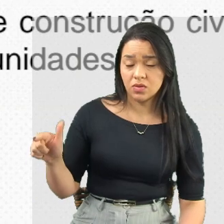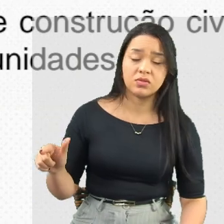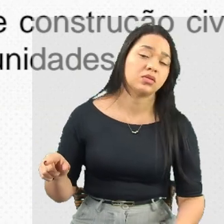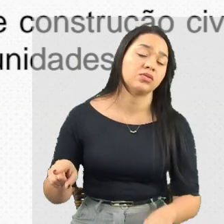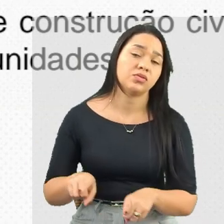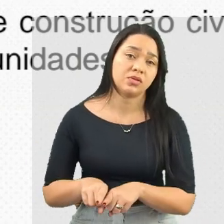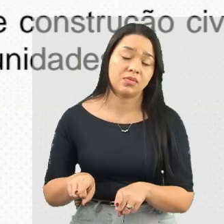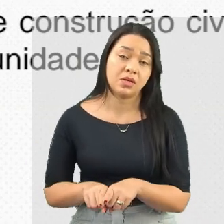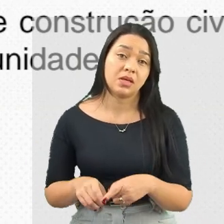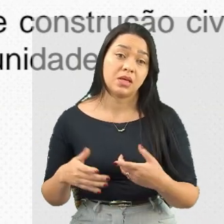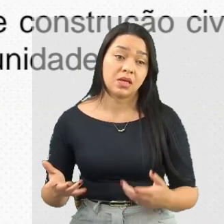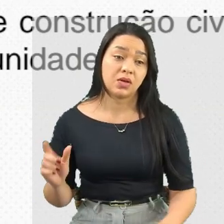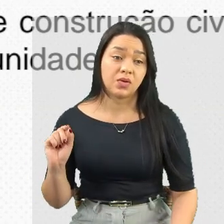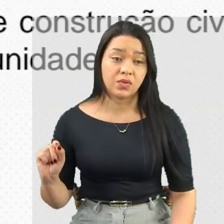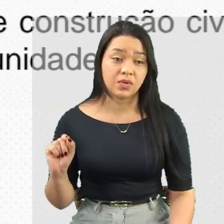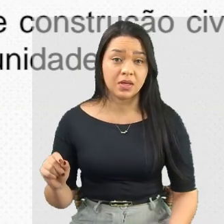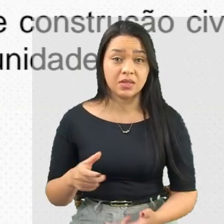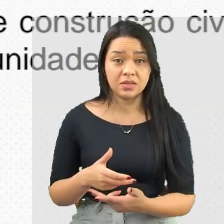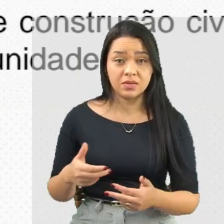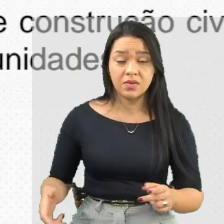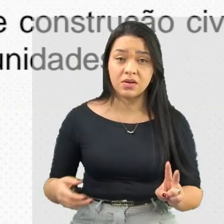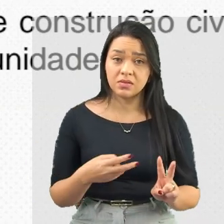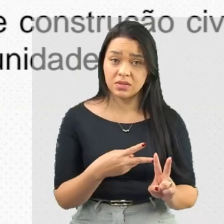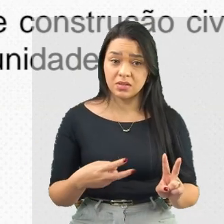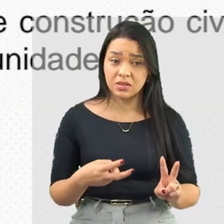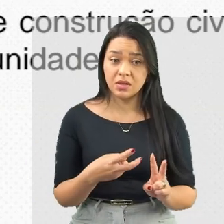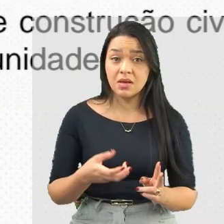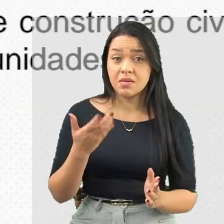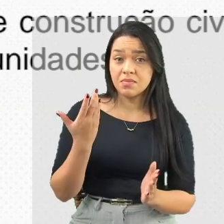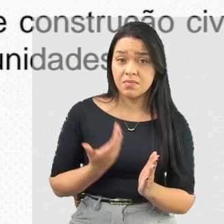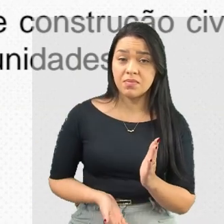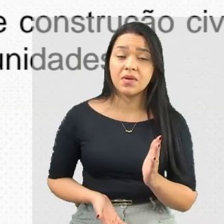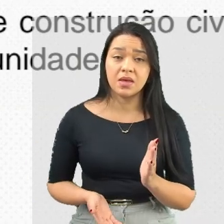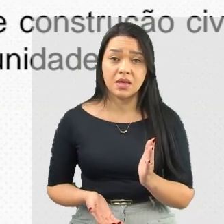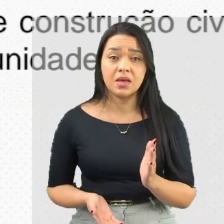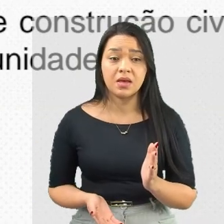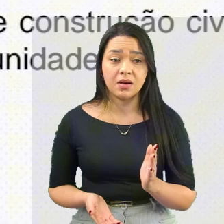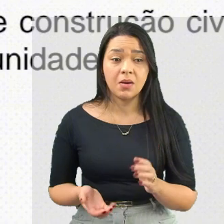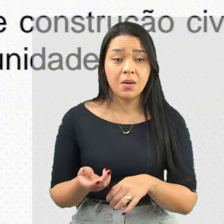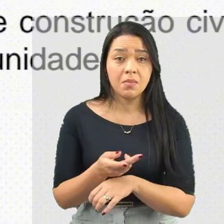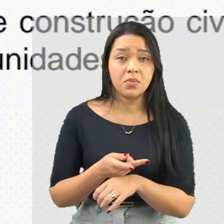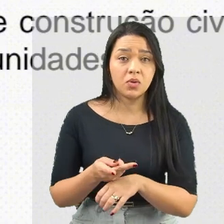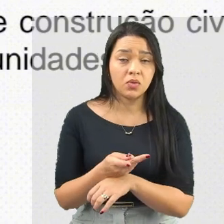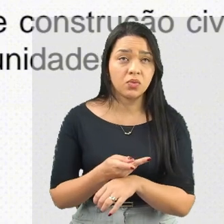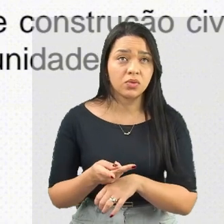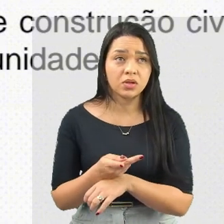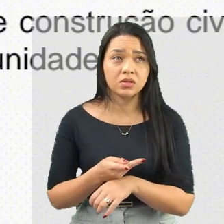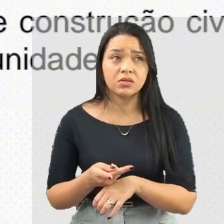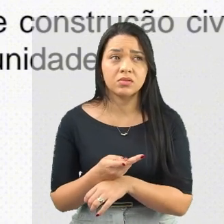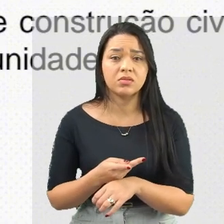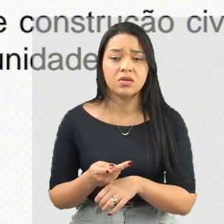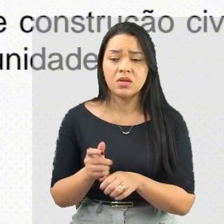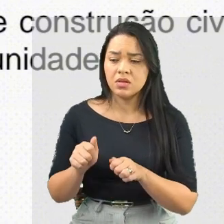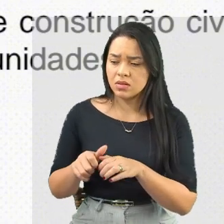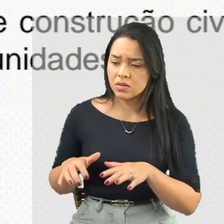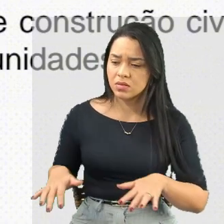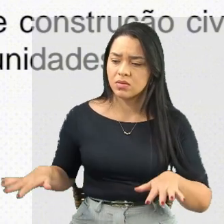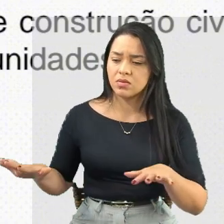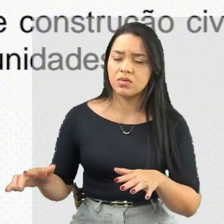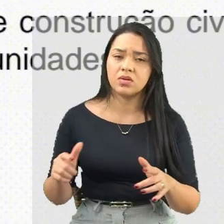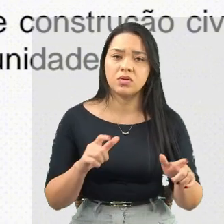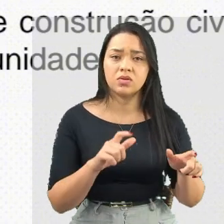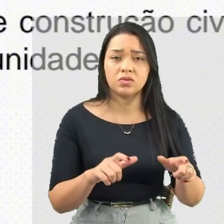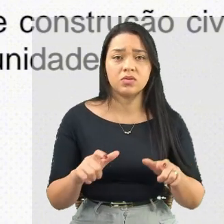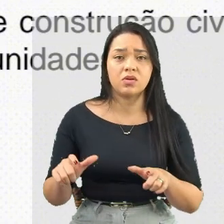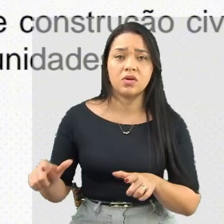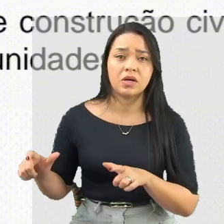E isso tem feito com que esses indígenas percam seus territórios, procurando, se dispersando por outras localidades, né?